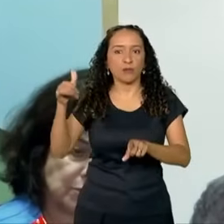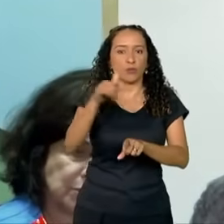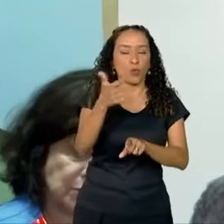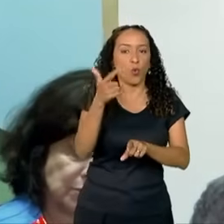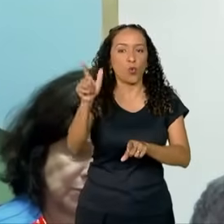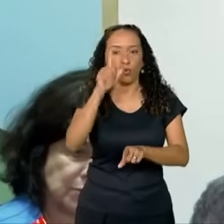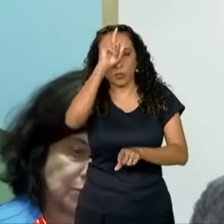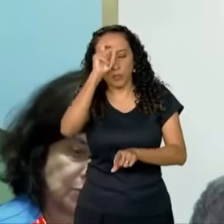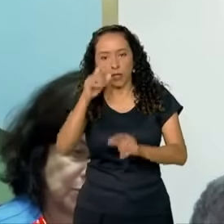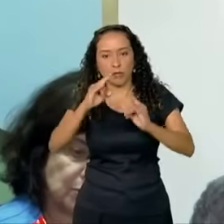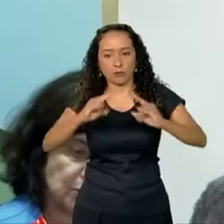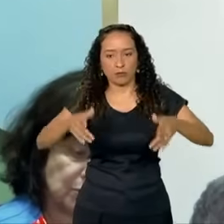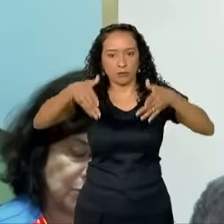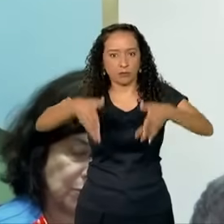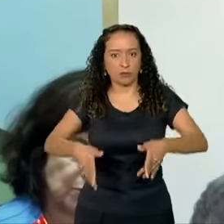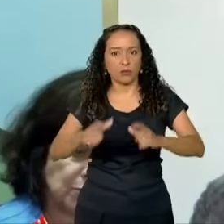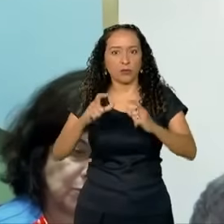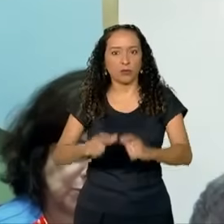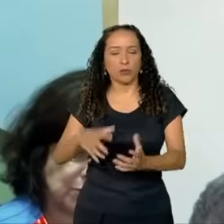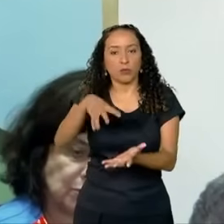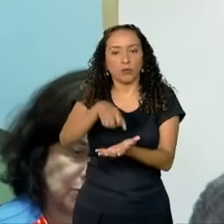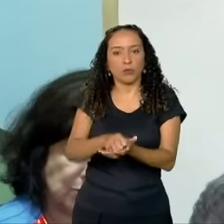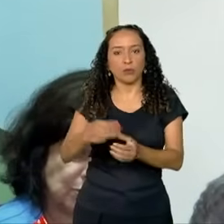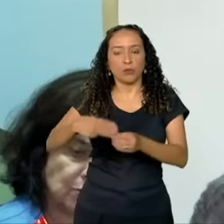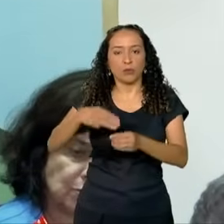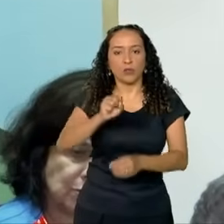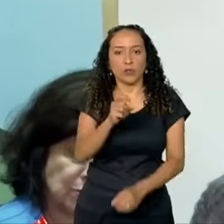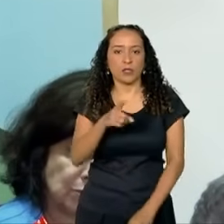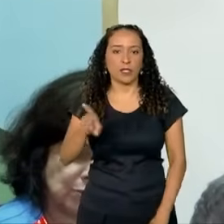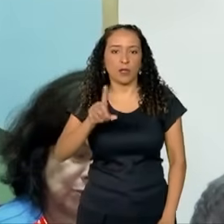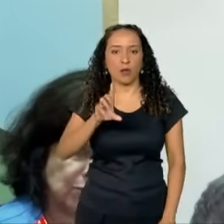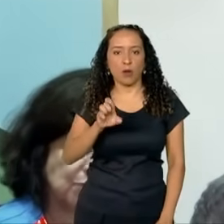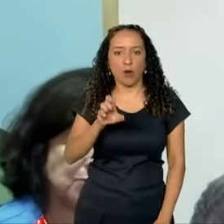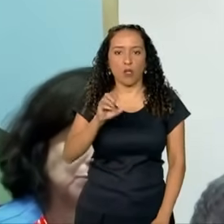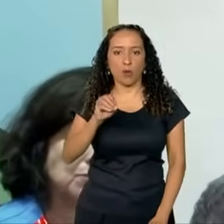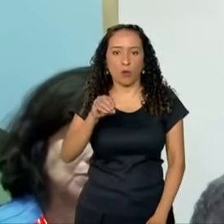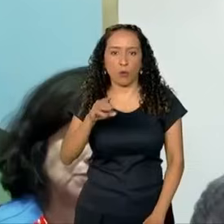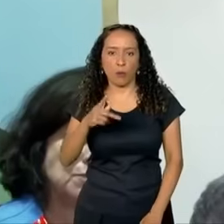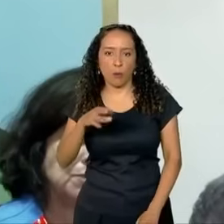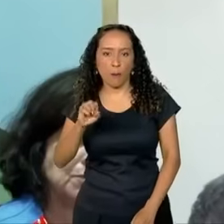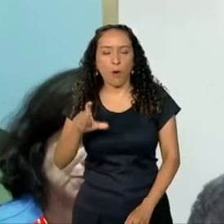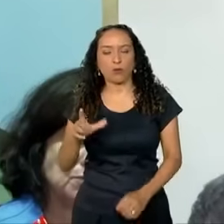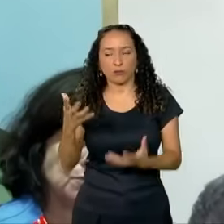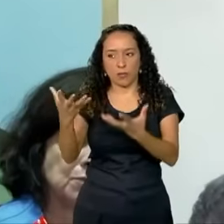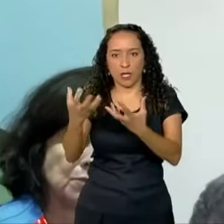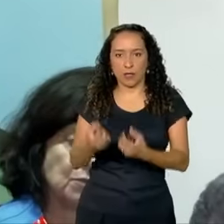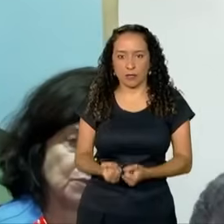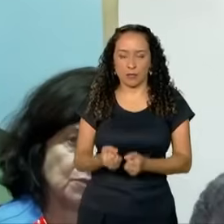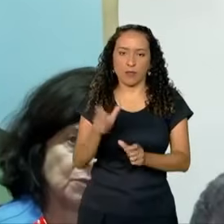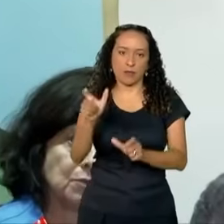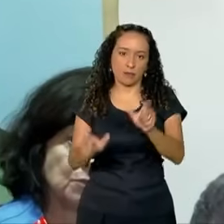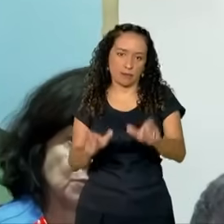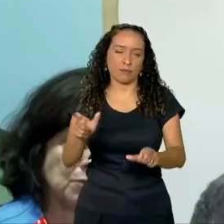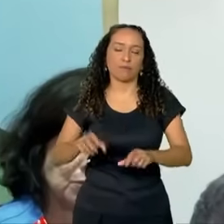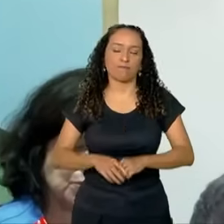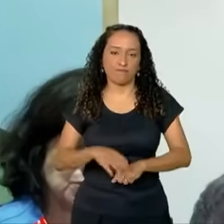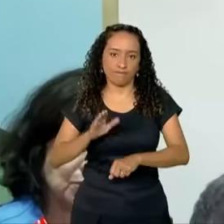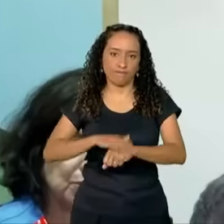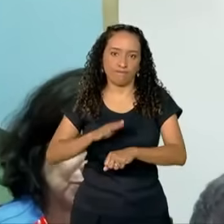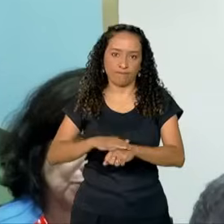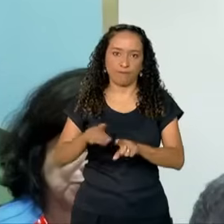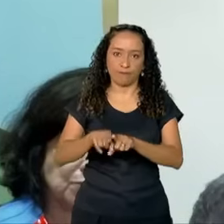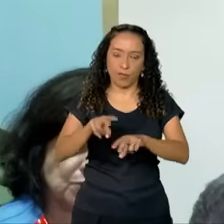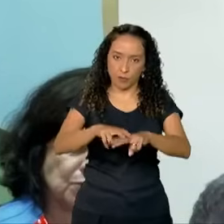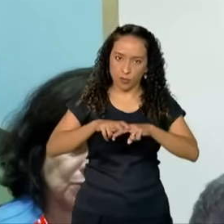outro hospital de campanha para o município de São Leopoldo, também para atender aqui a situação em